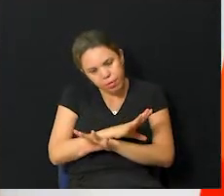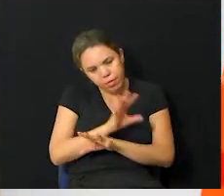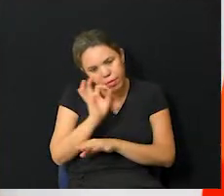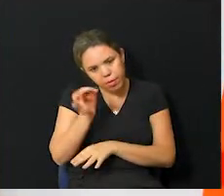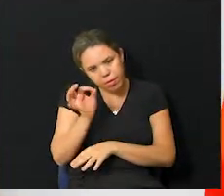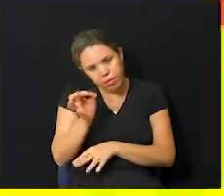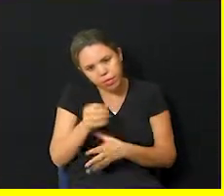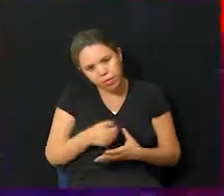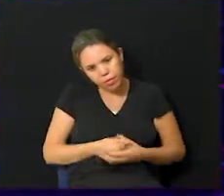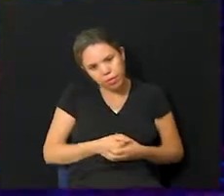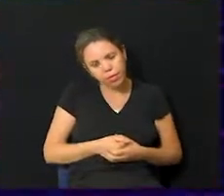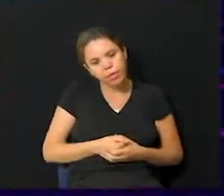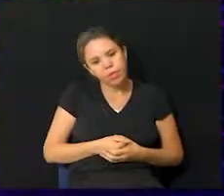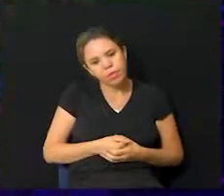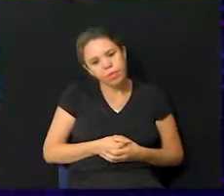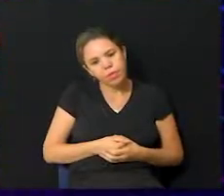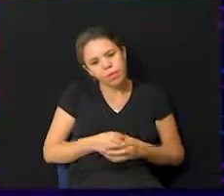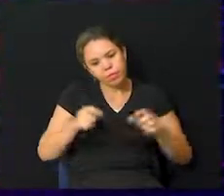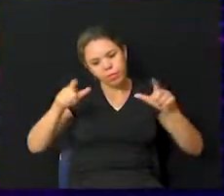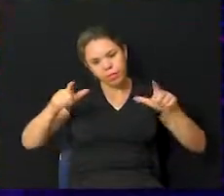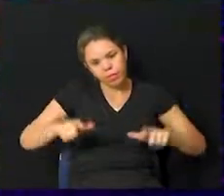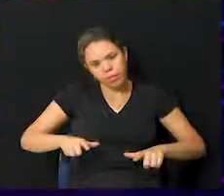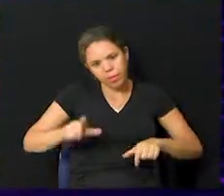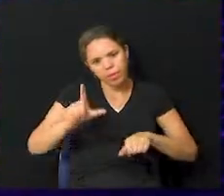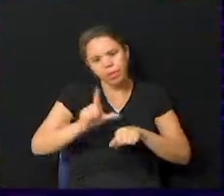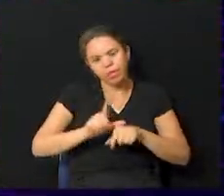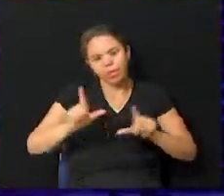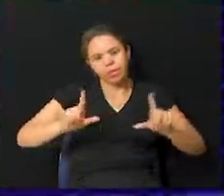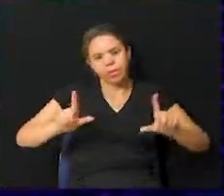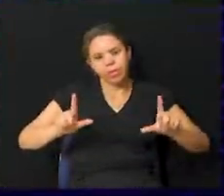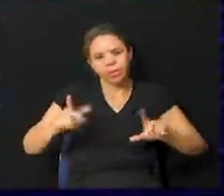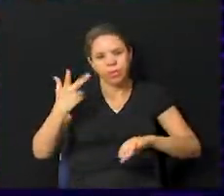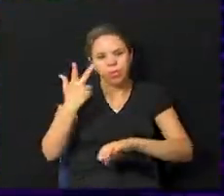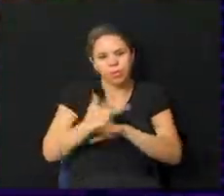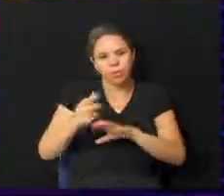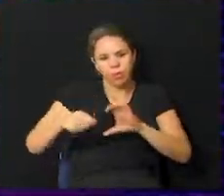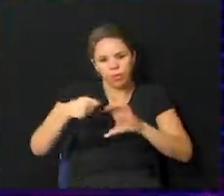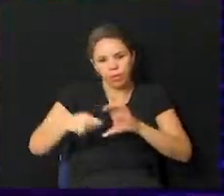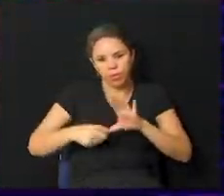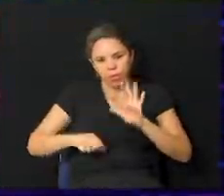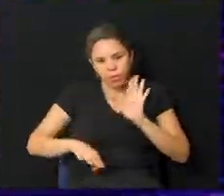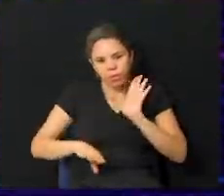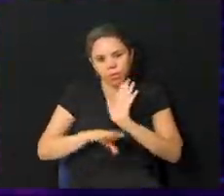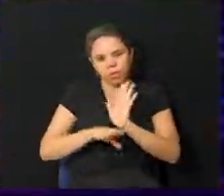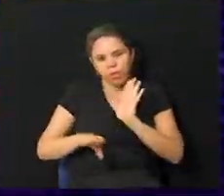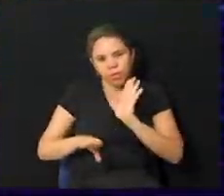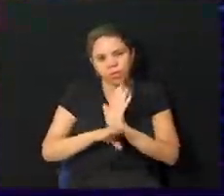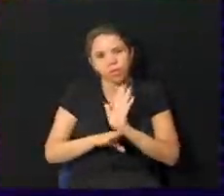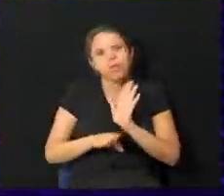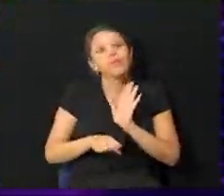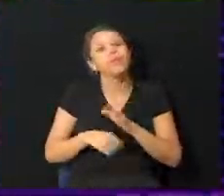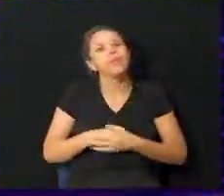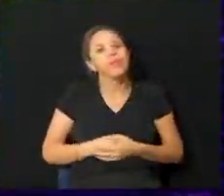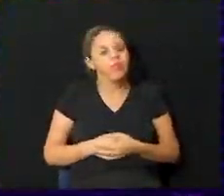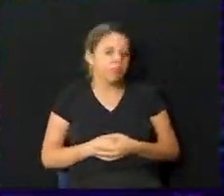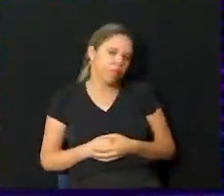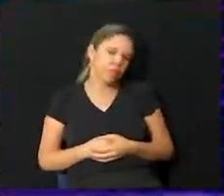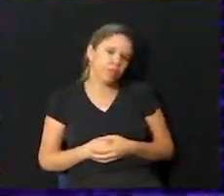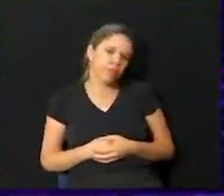funcionando direitinho. O estúdio de gravação também ajudou muito, né? Eles fizeram toda uma parte